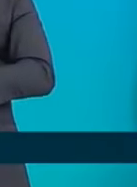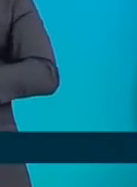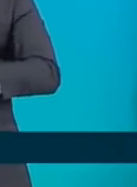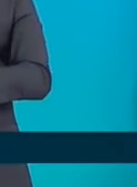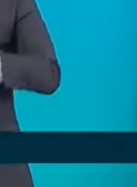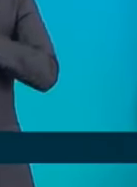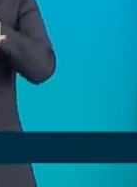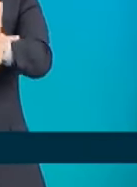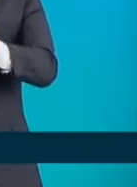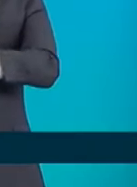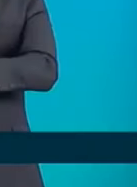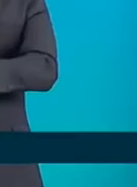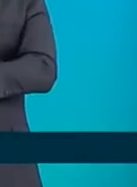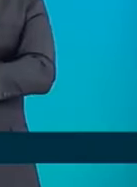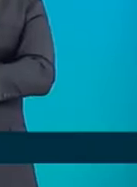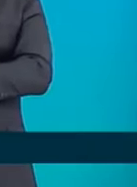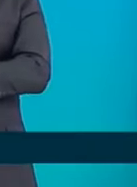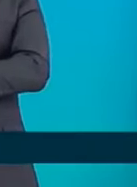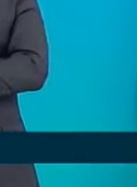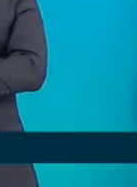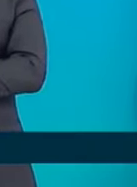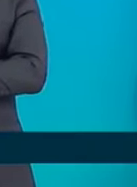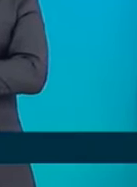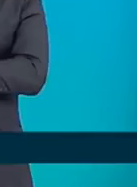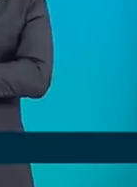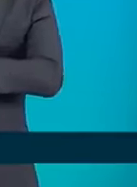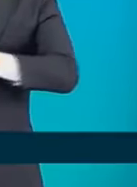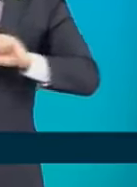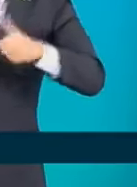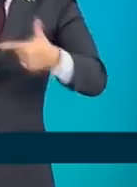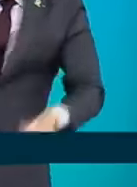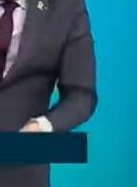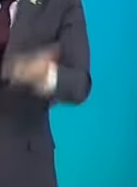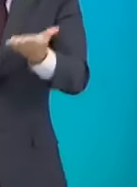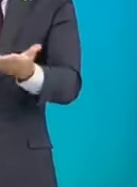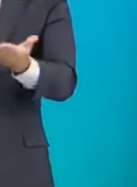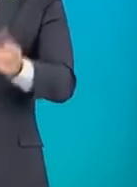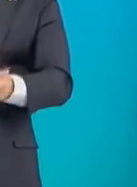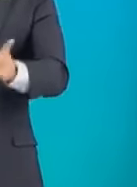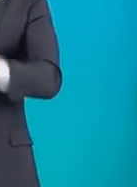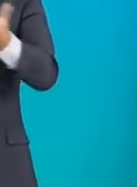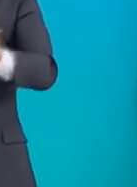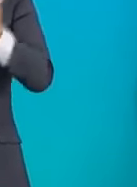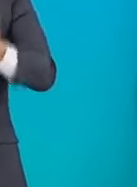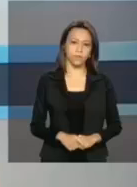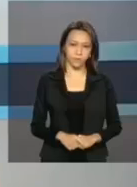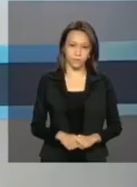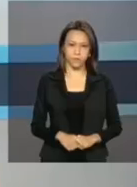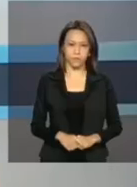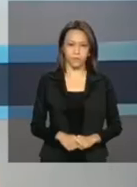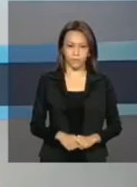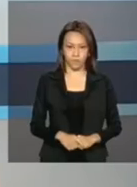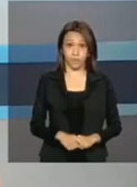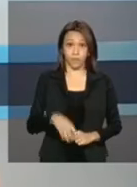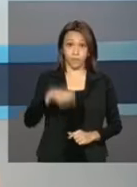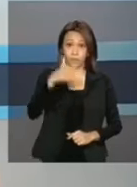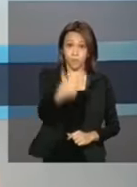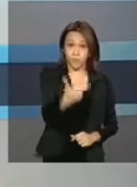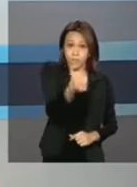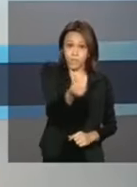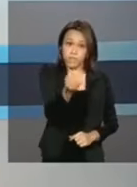A sua ajuda é fundamental para que eles possam seguir brincando, aprendendo e sorrindo.